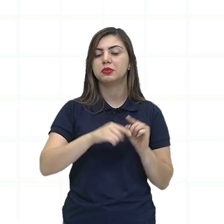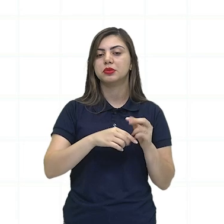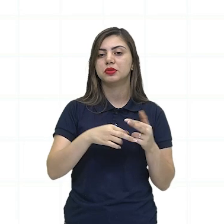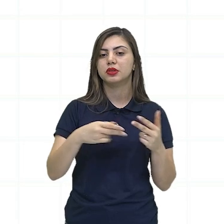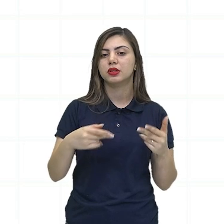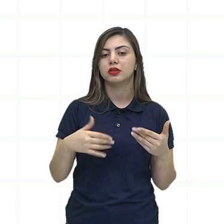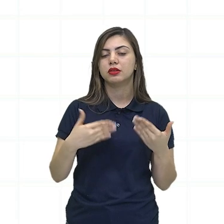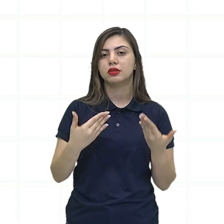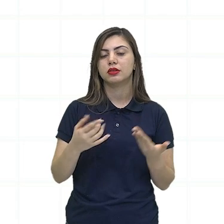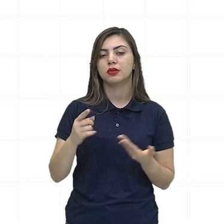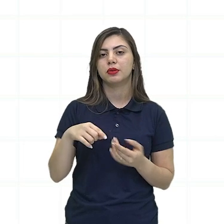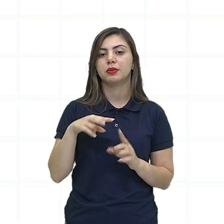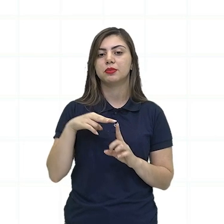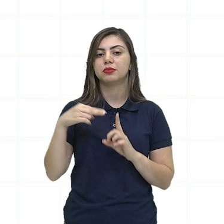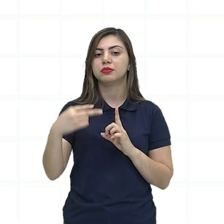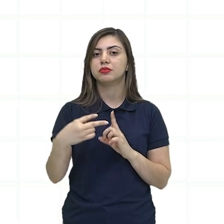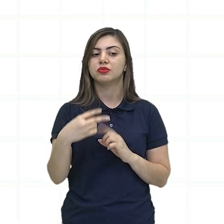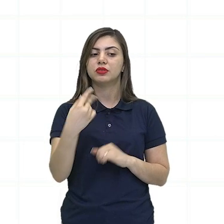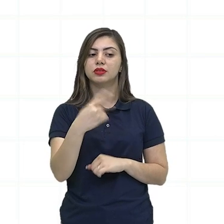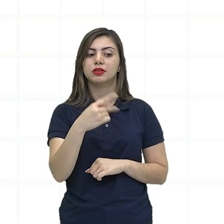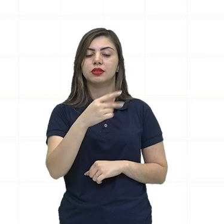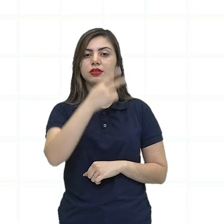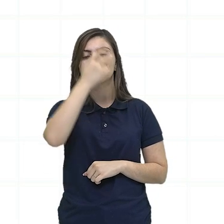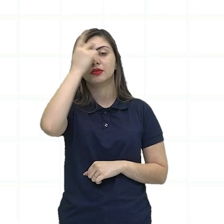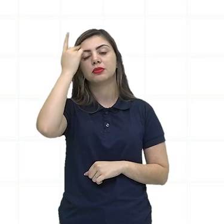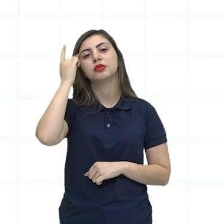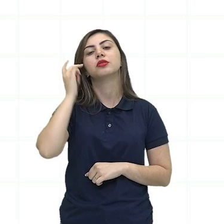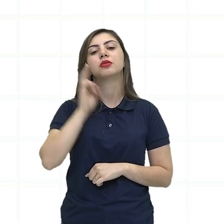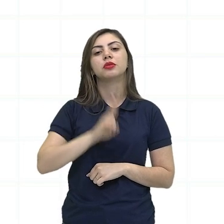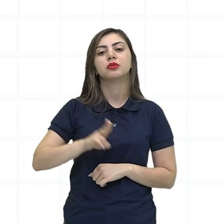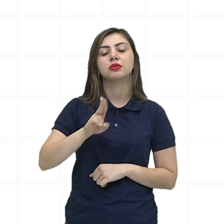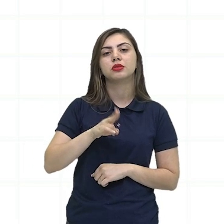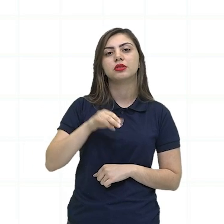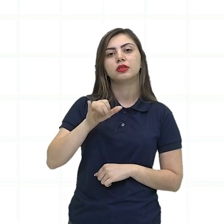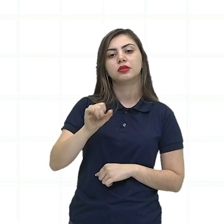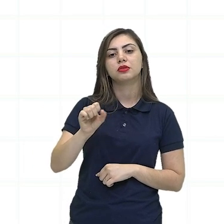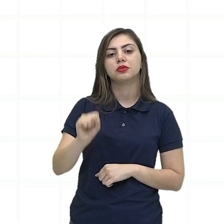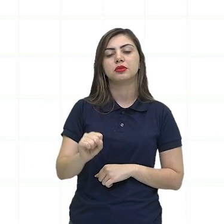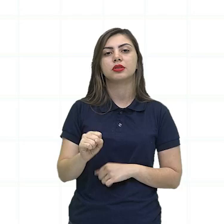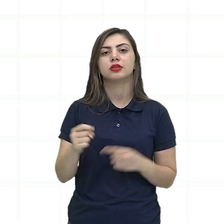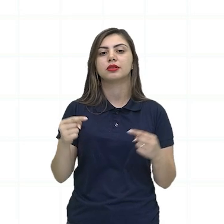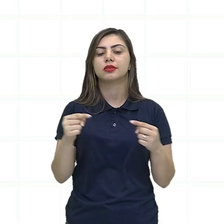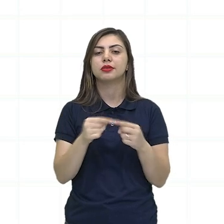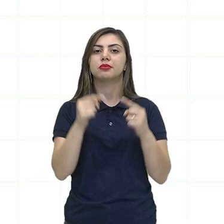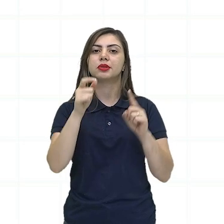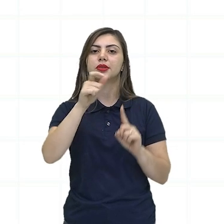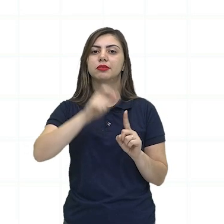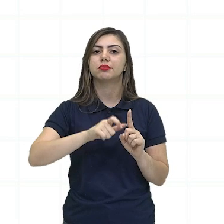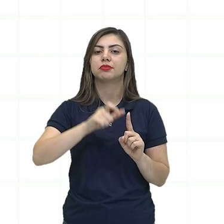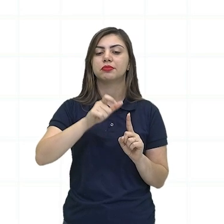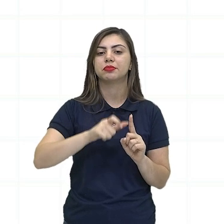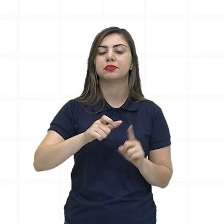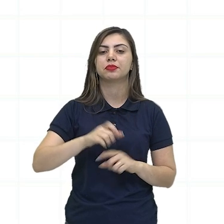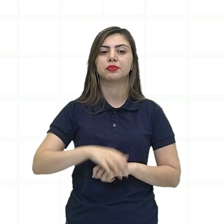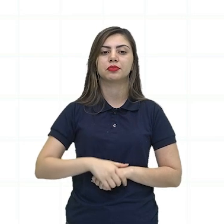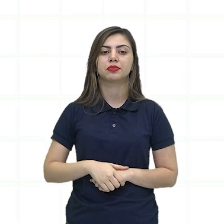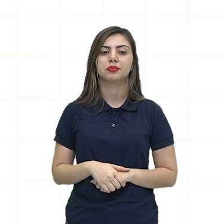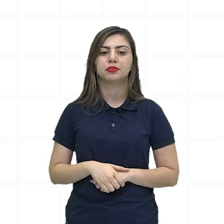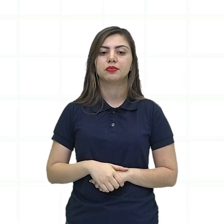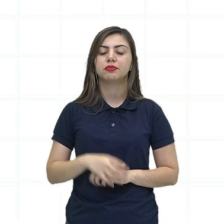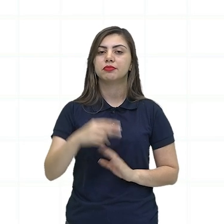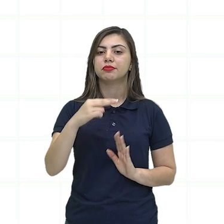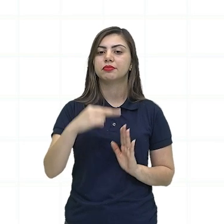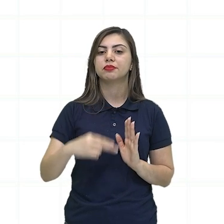essa pessoa vê a escola, né? Por isso que ele está usando o verbo to be, para descrever. Então, is a